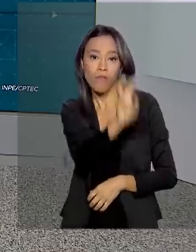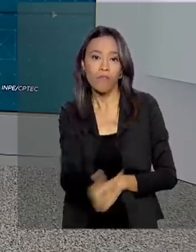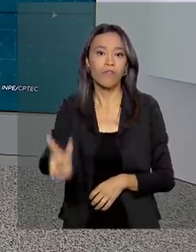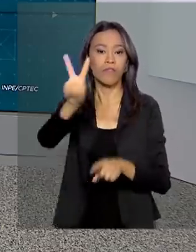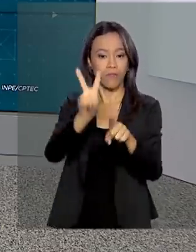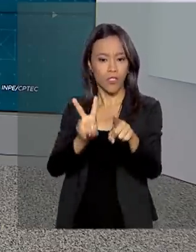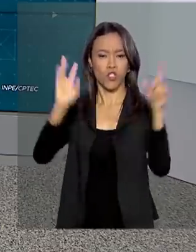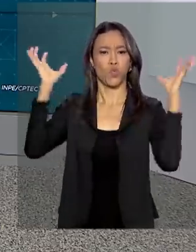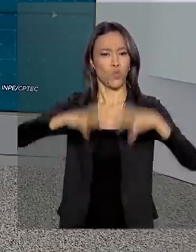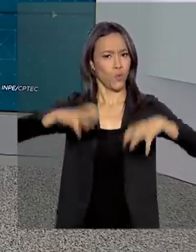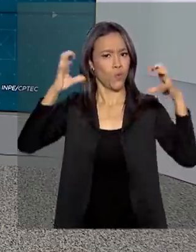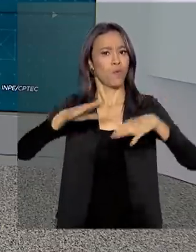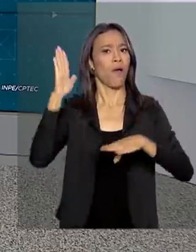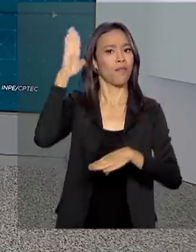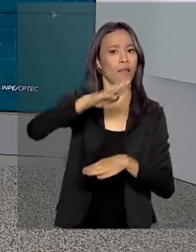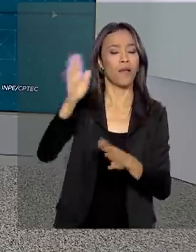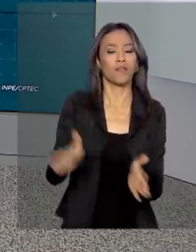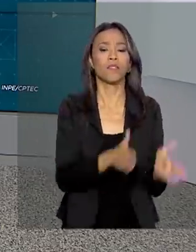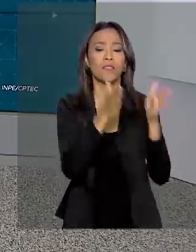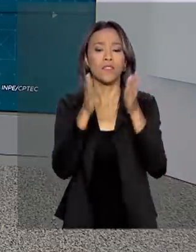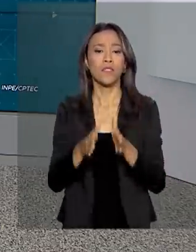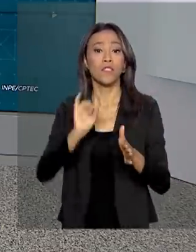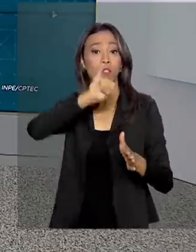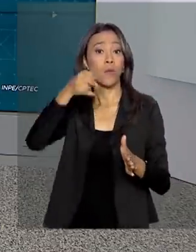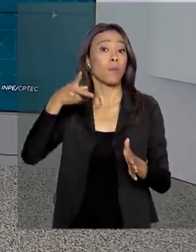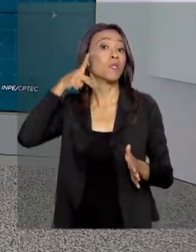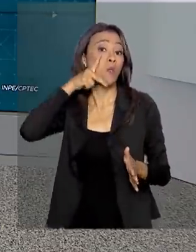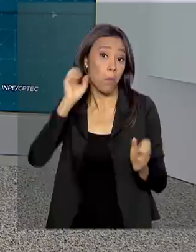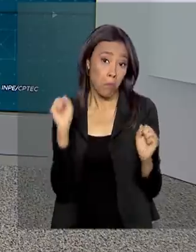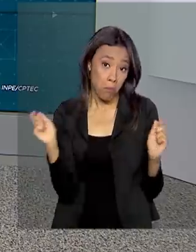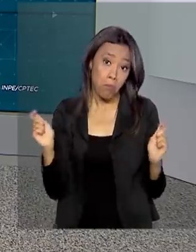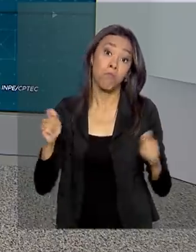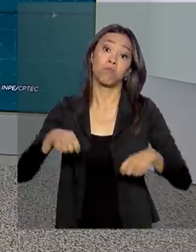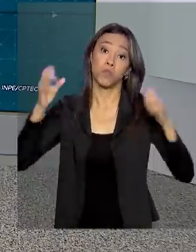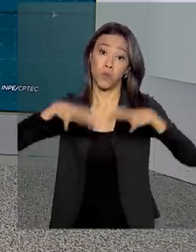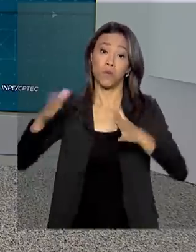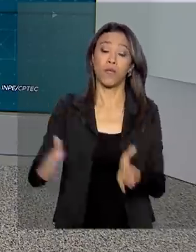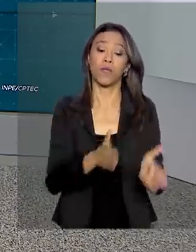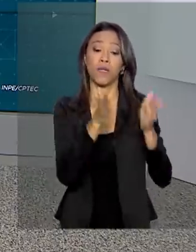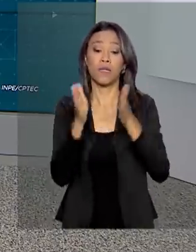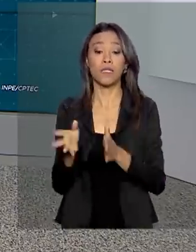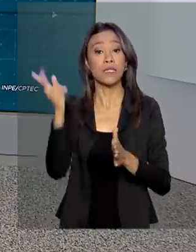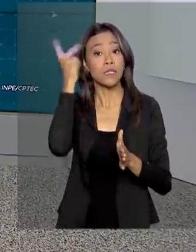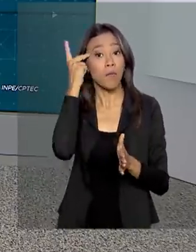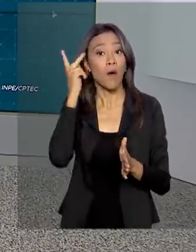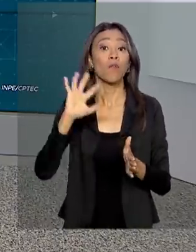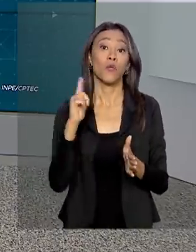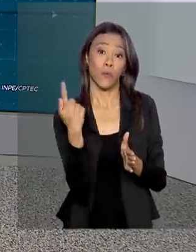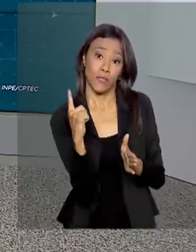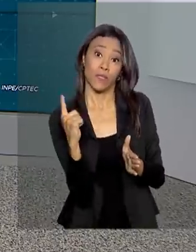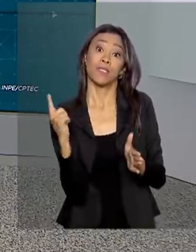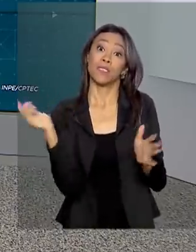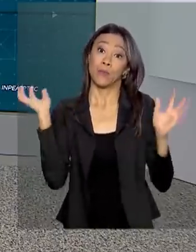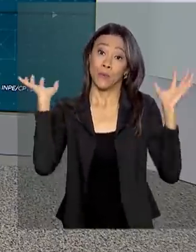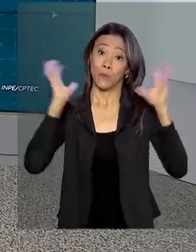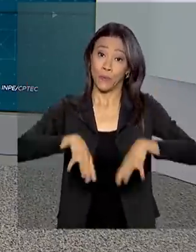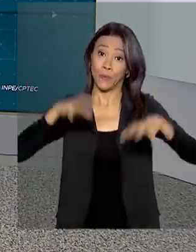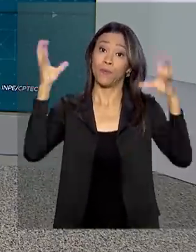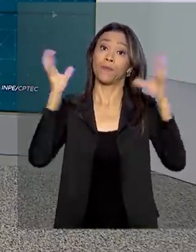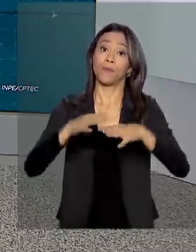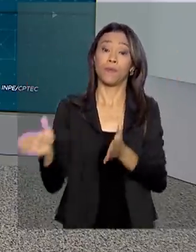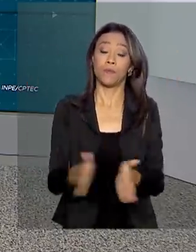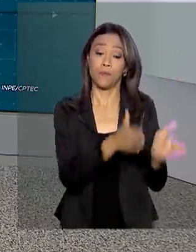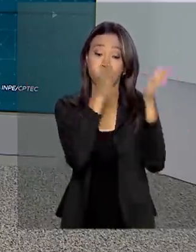de chuva à tarde em joão pessoa também pode chover em são paulo em goiânia pancadas de chuva